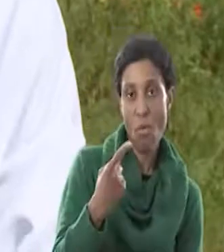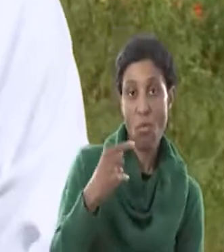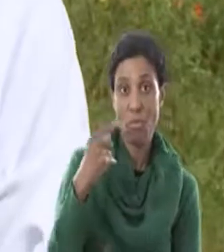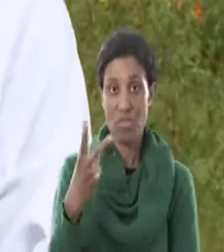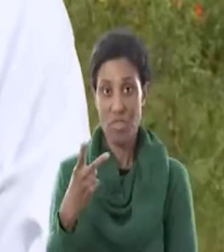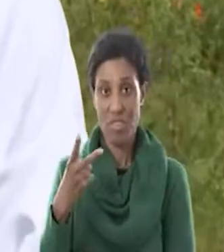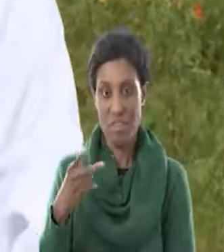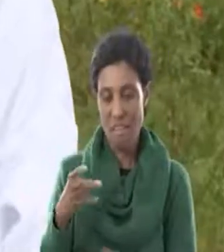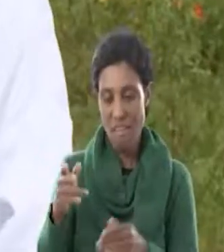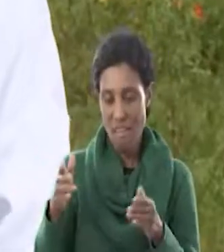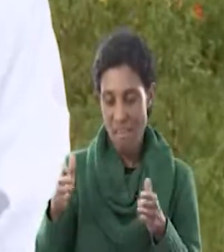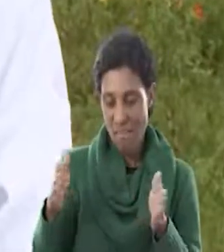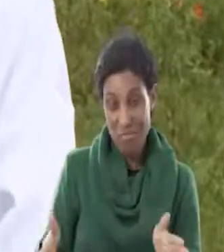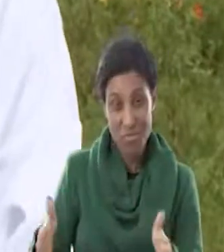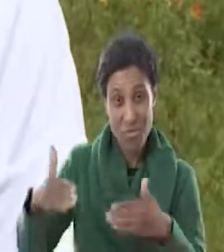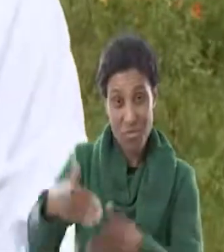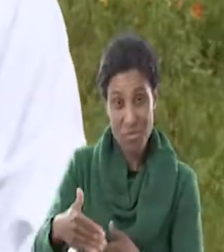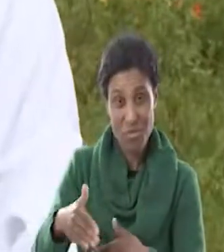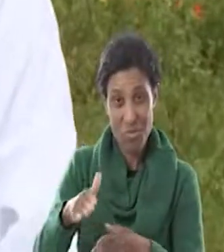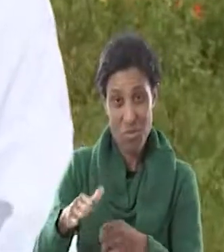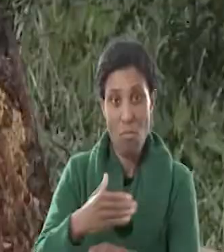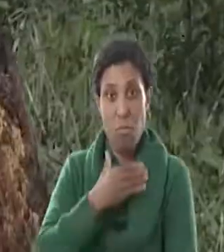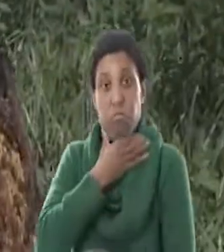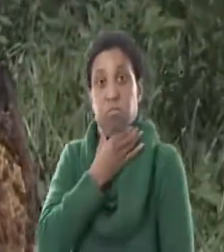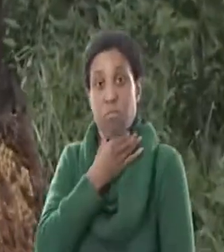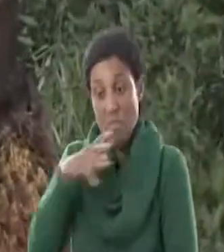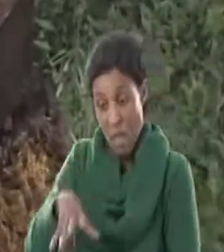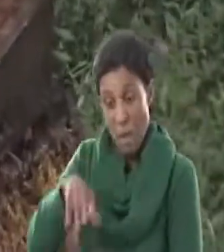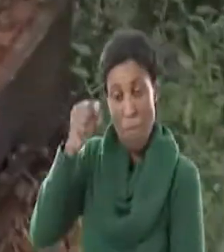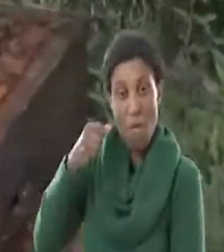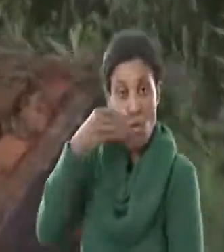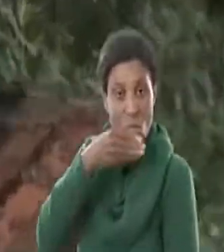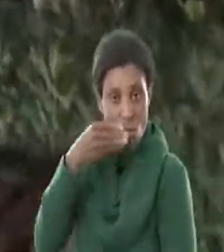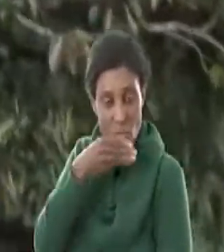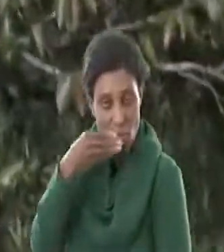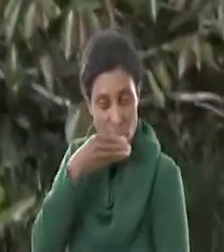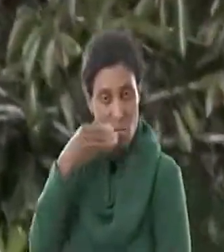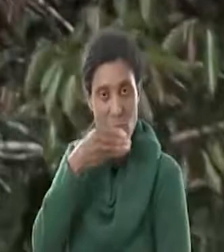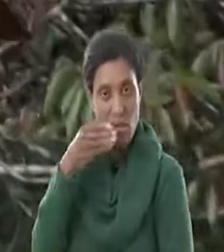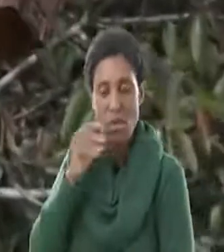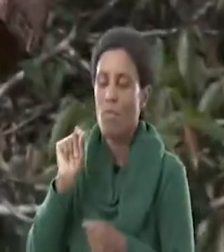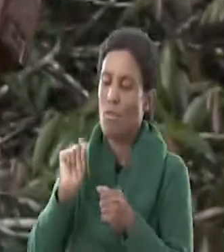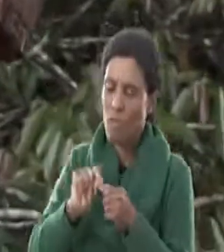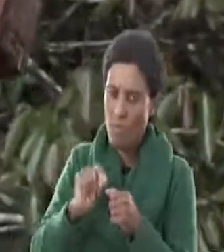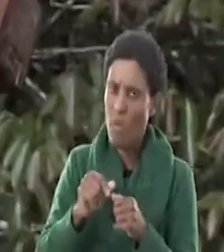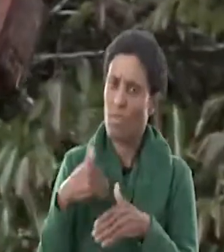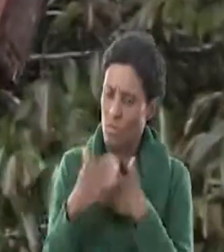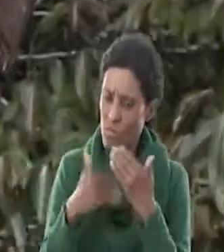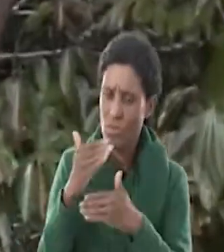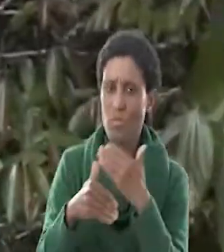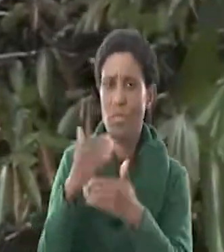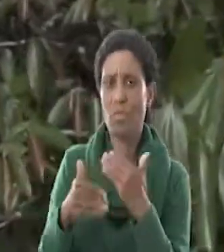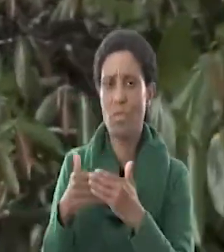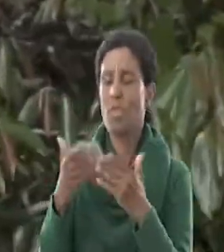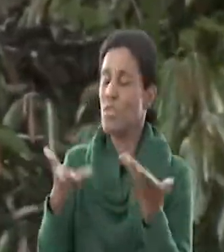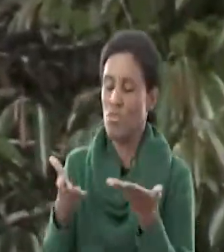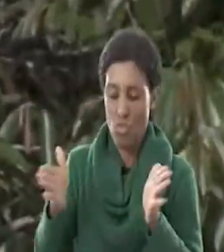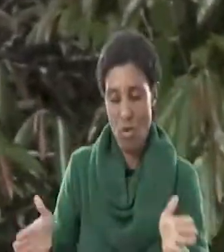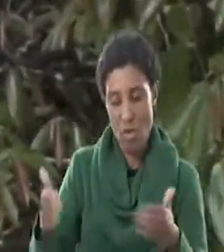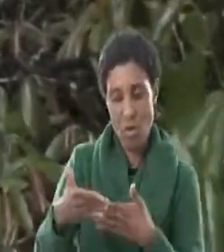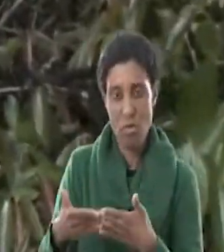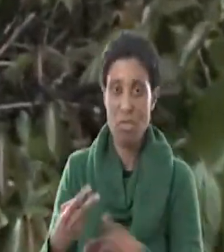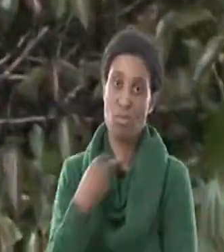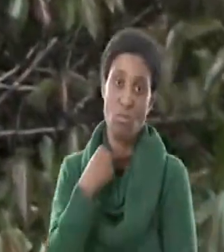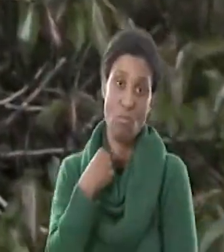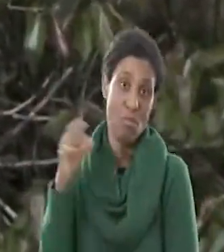uma sobrecaixa, duas sobrecaixas cheias, se não quiser colocar a terceira, já colhe o mel, traz da casa do mel, já faz o processamento, já coloca